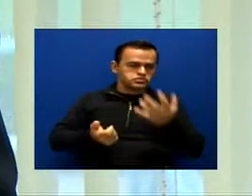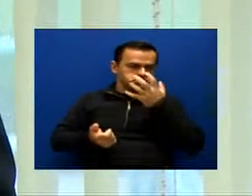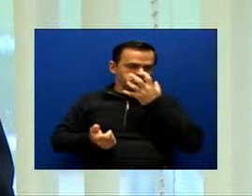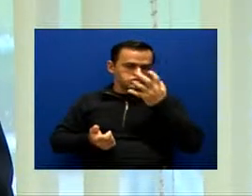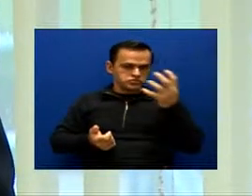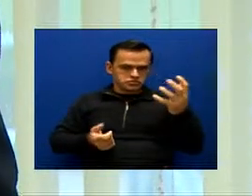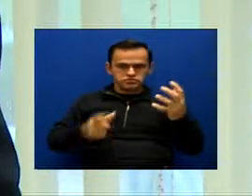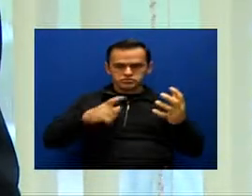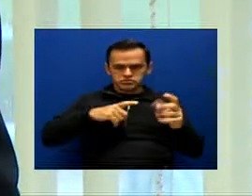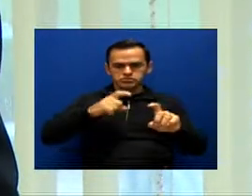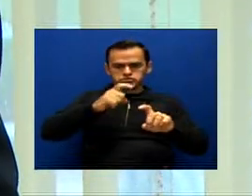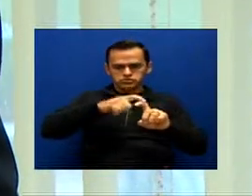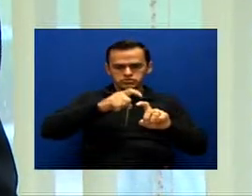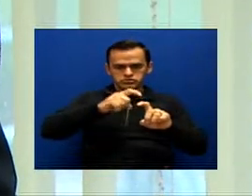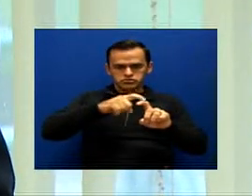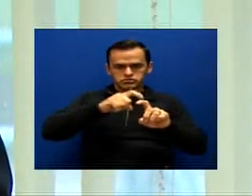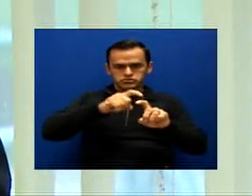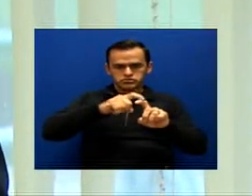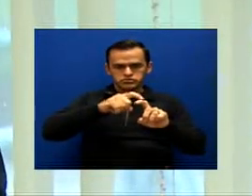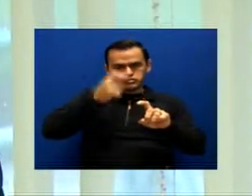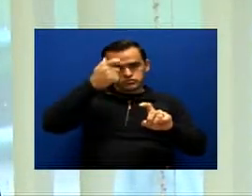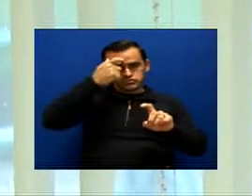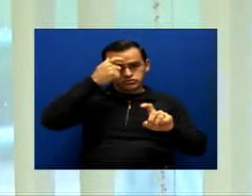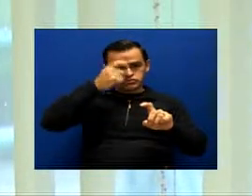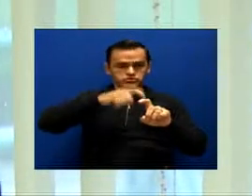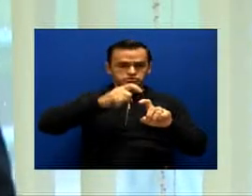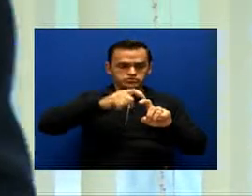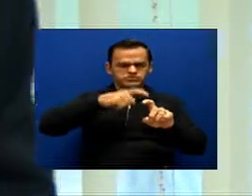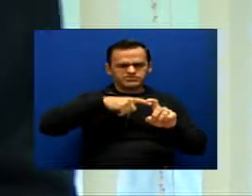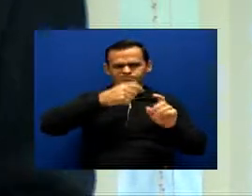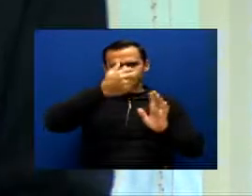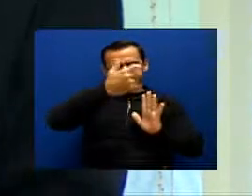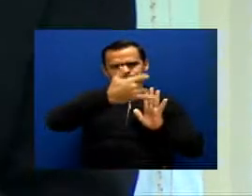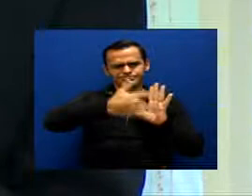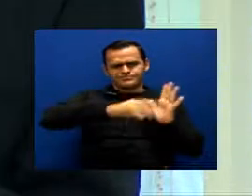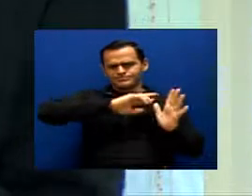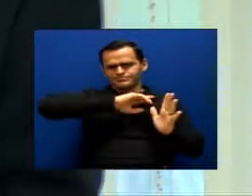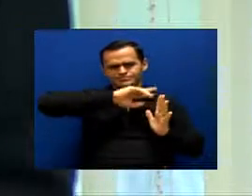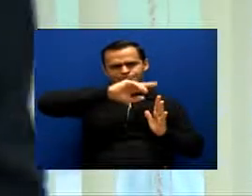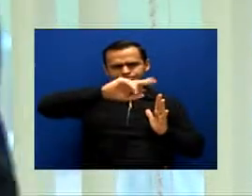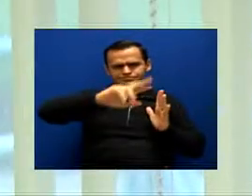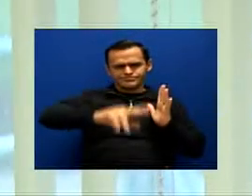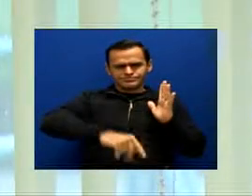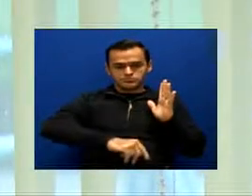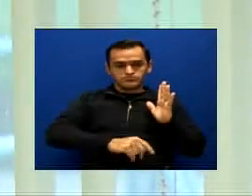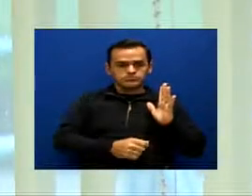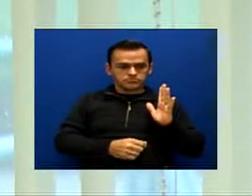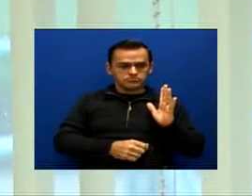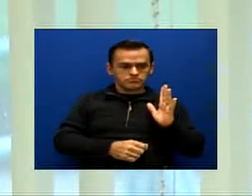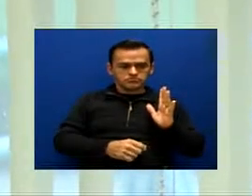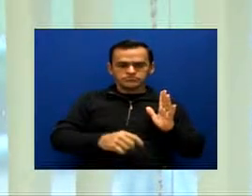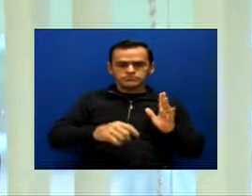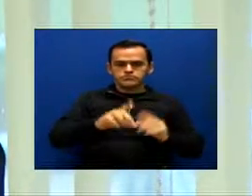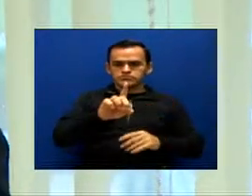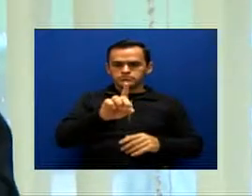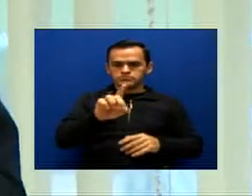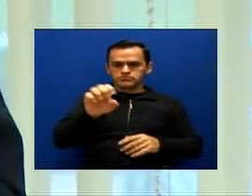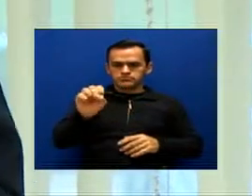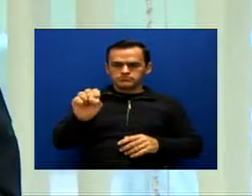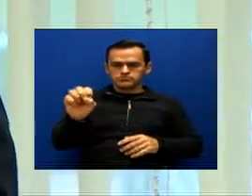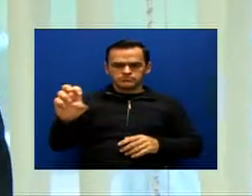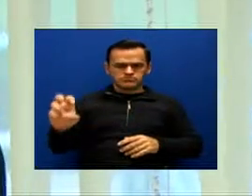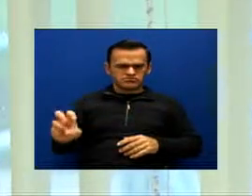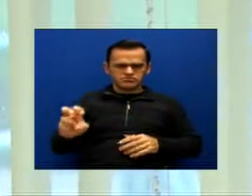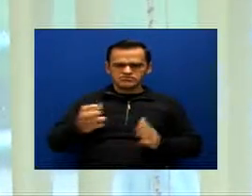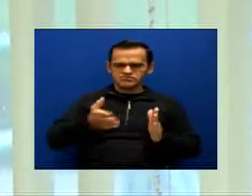médicos, continuo citando aqui alguns outros. Dentro das orientações sexuais, o DSM-5 e